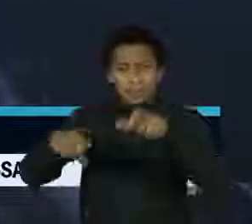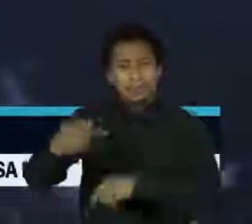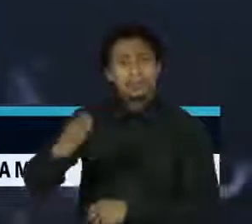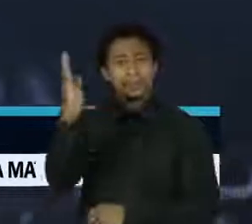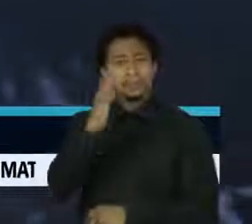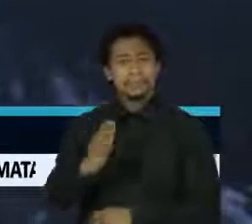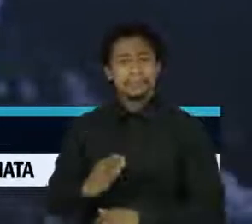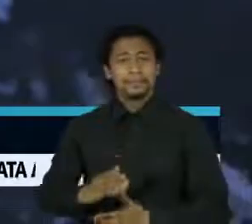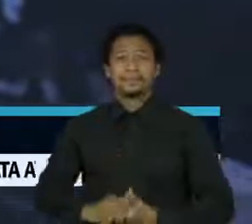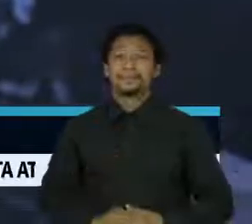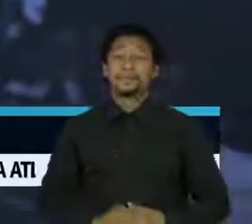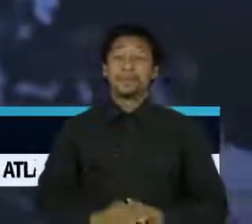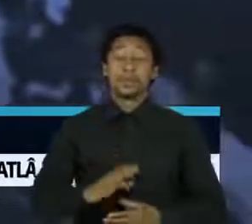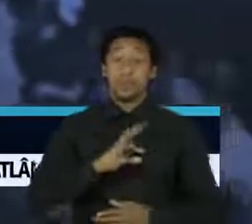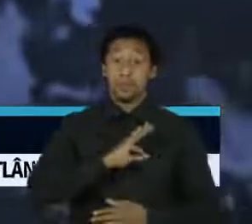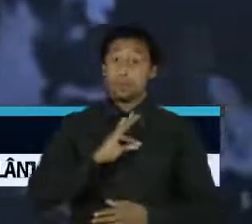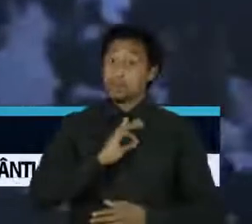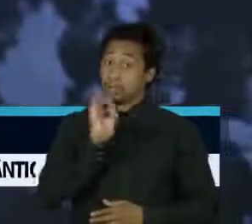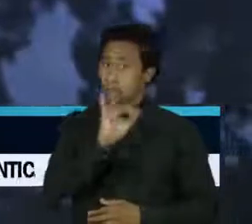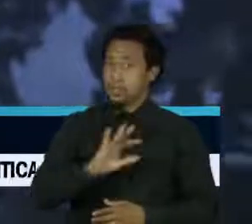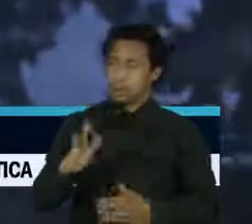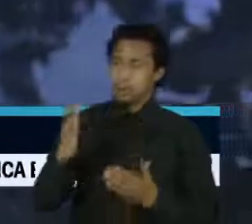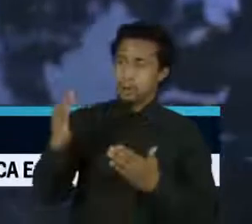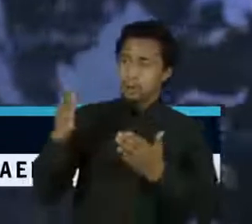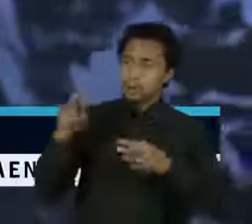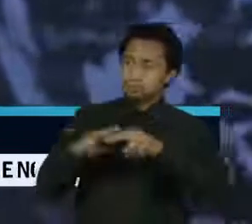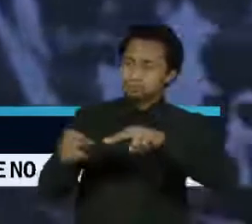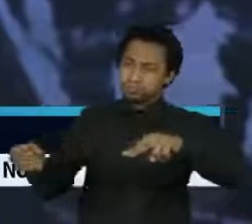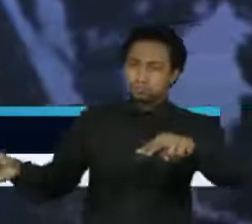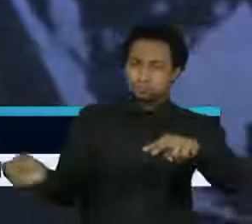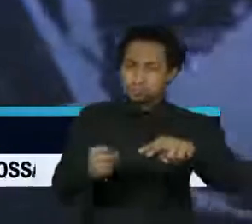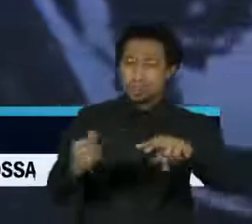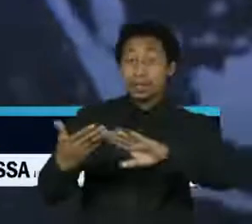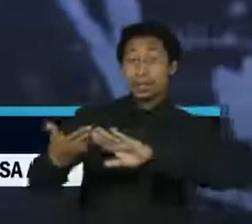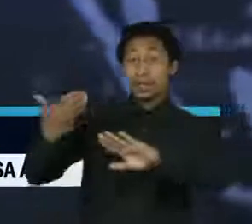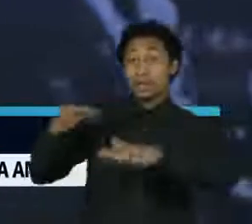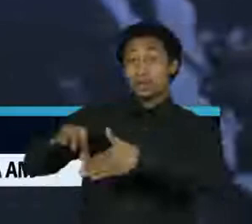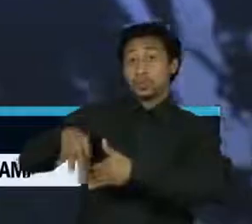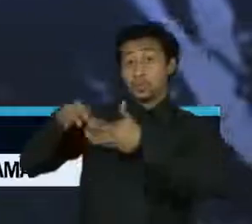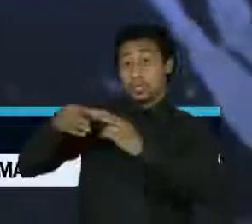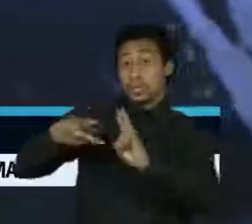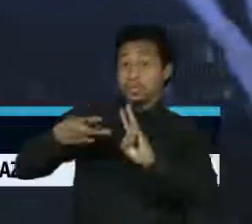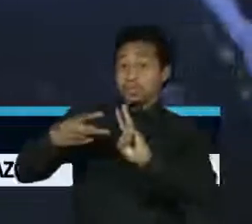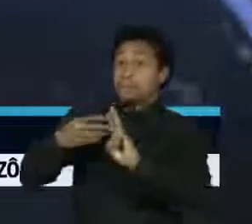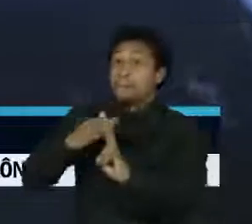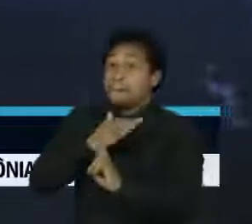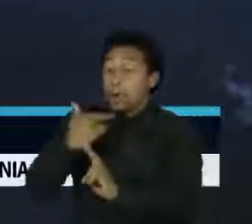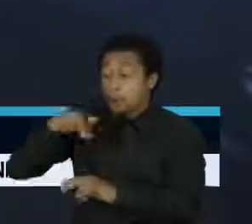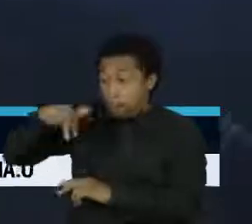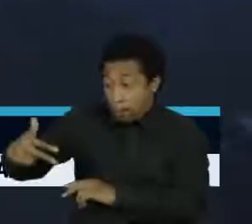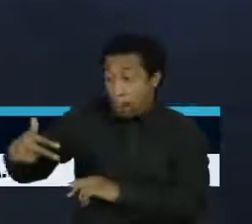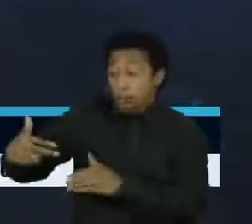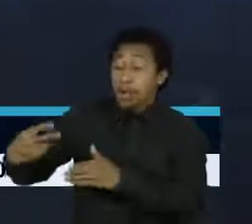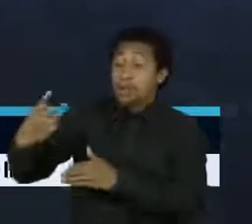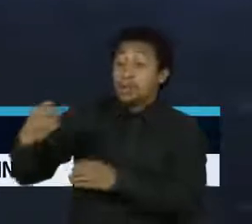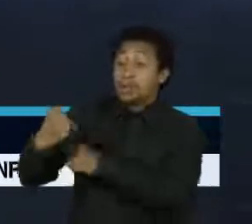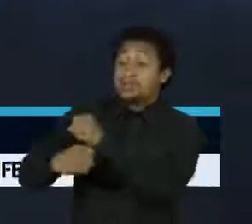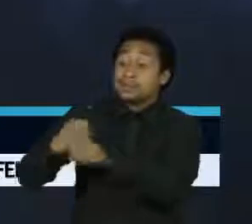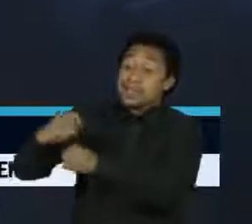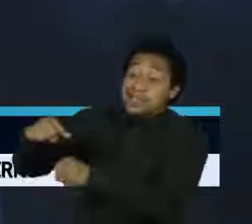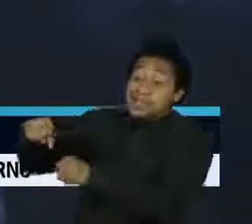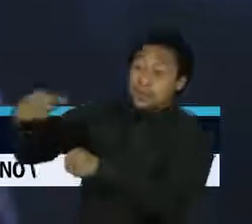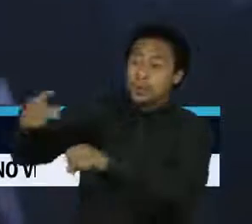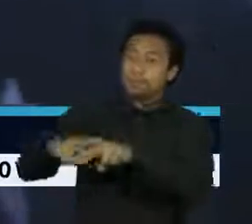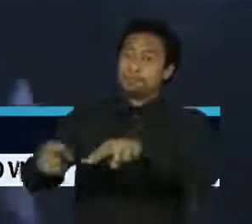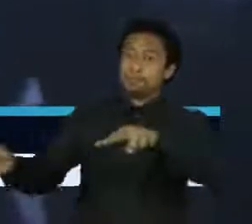e a Polícia Federal prendeu um suspeito pela morte de um líder indígena depois de mais de dois anos do crime os agentes afirmaram que o homem